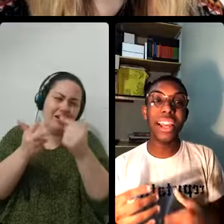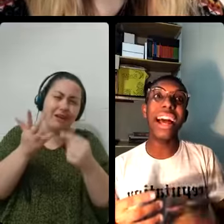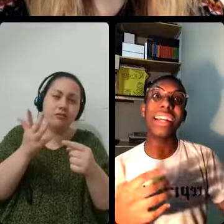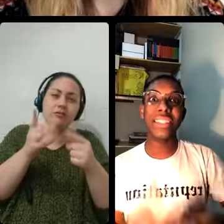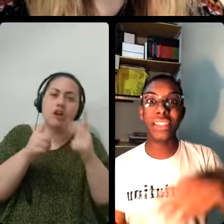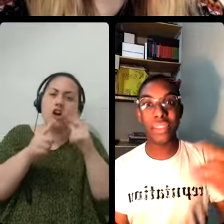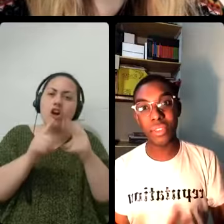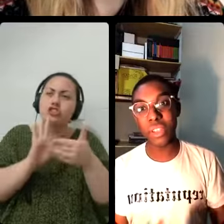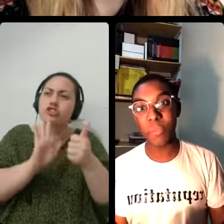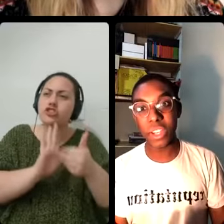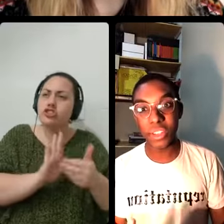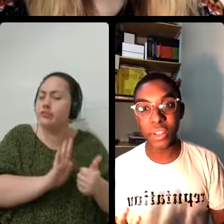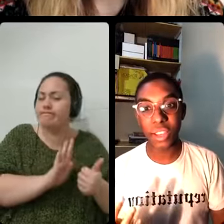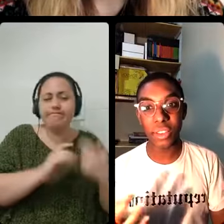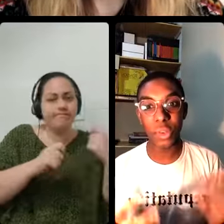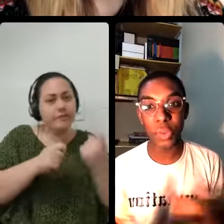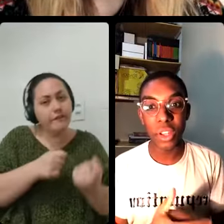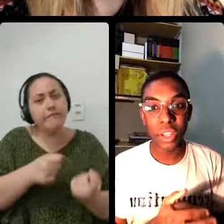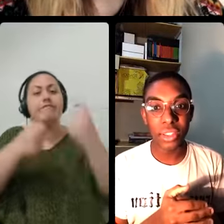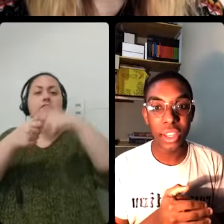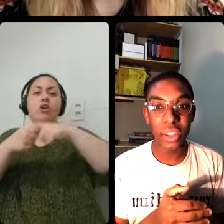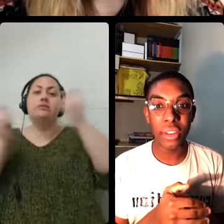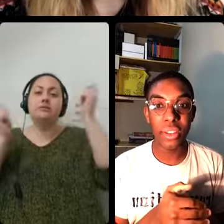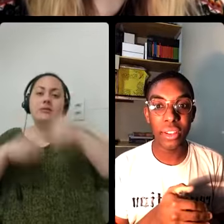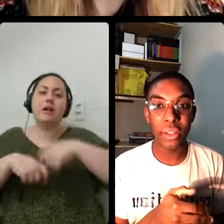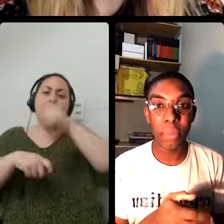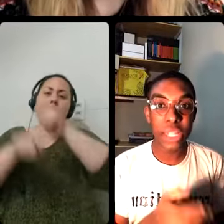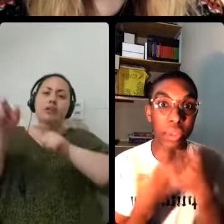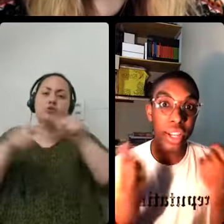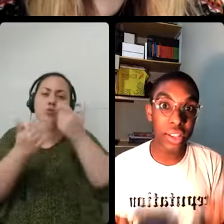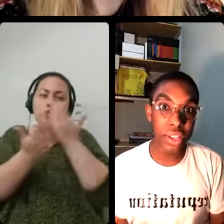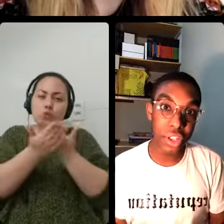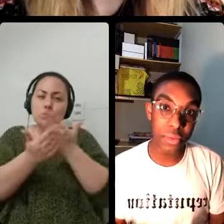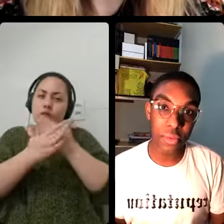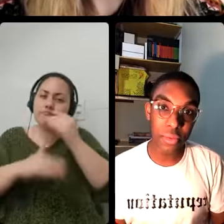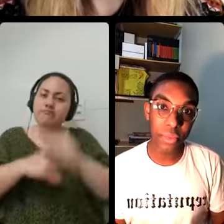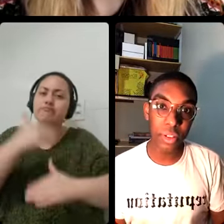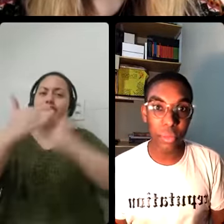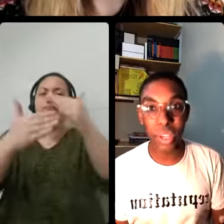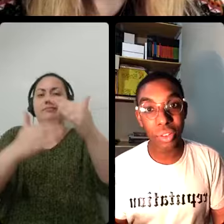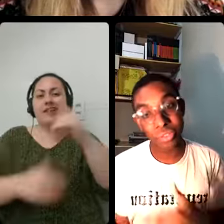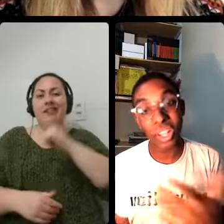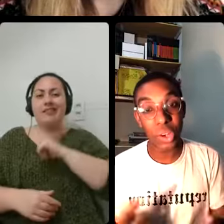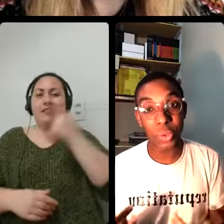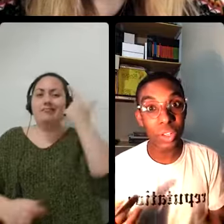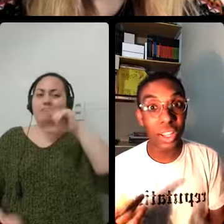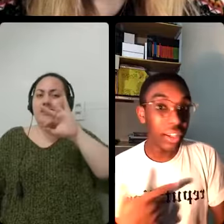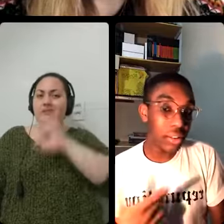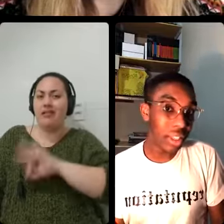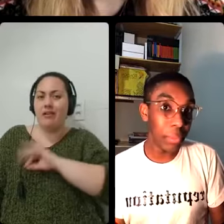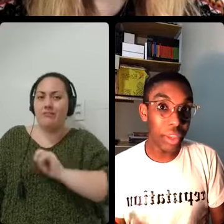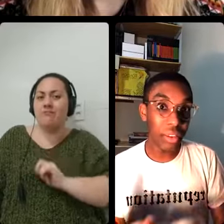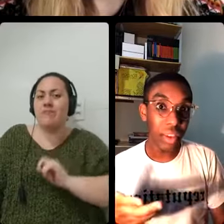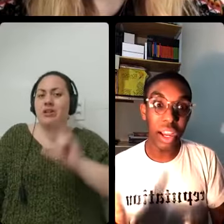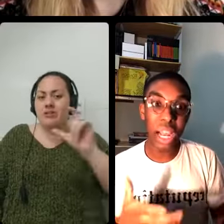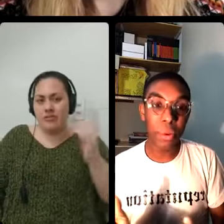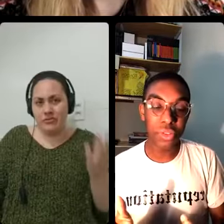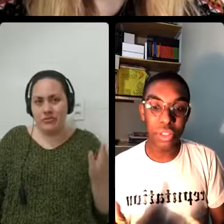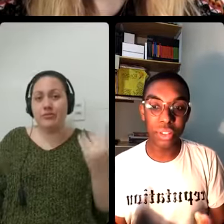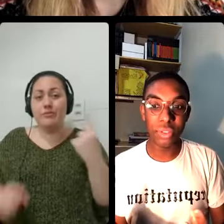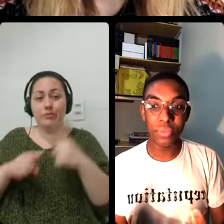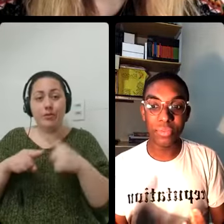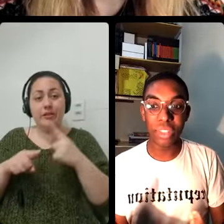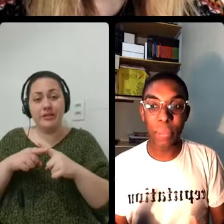possam ascender socialmente, né? Então, terem Sim. mais poder aquisitivo, porque no final isso também